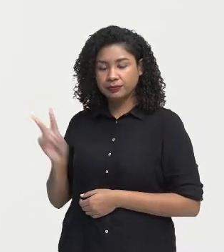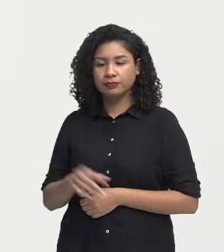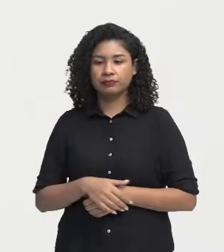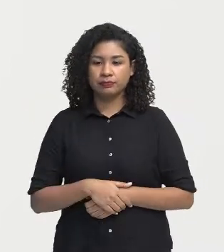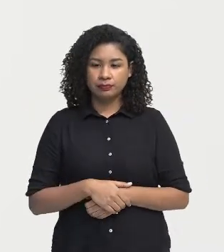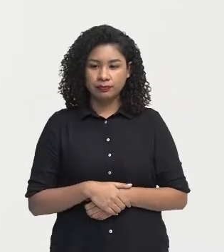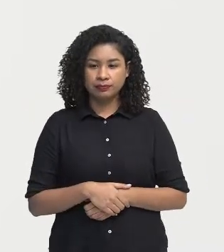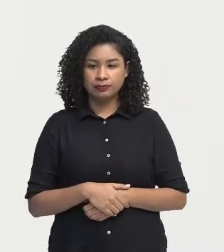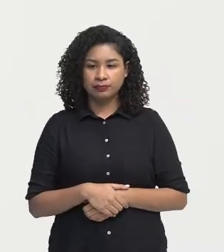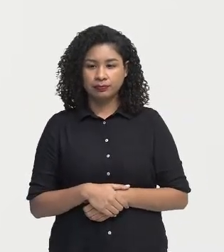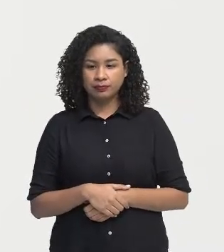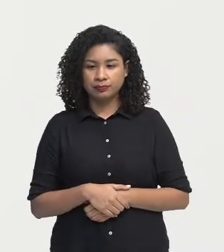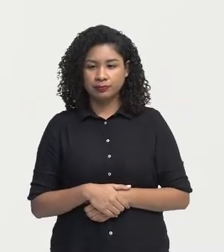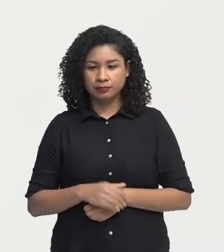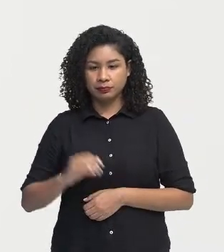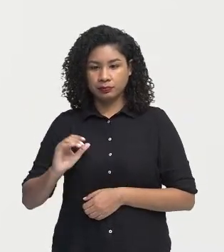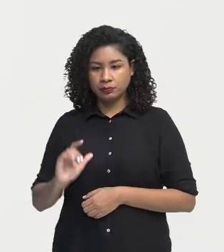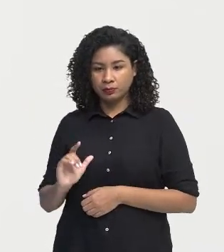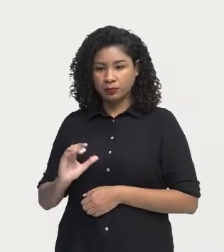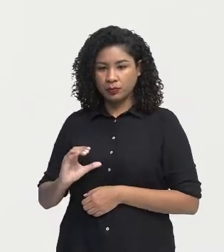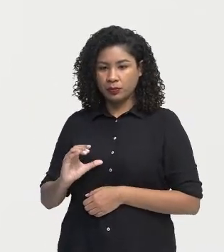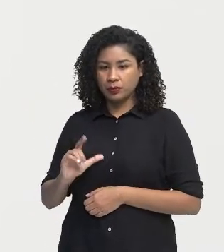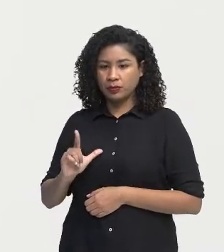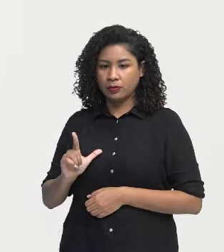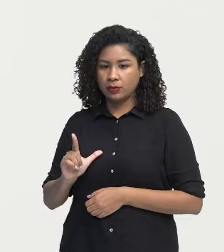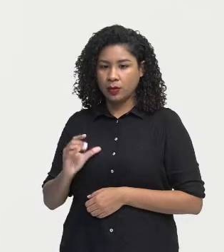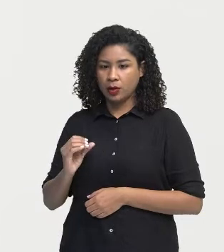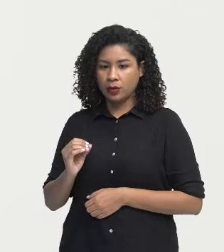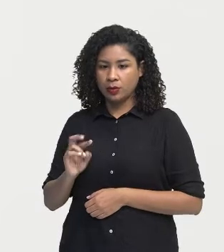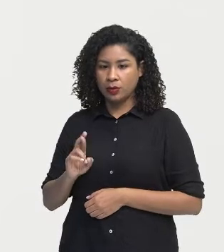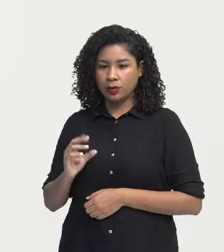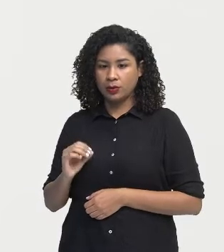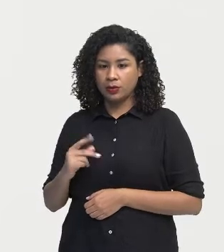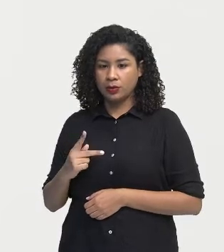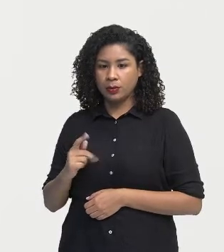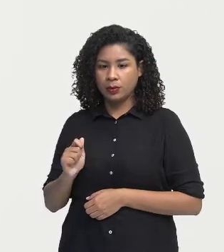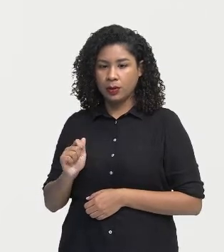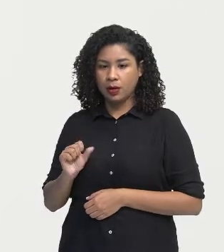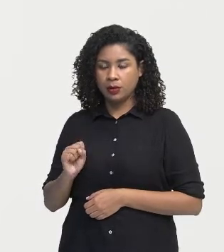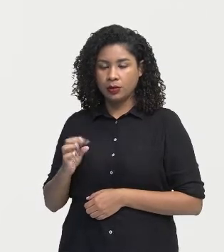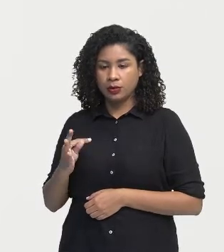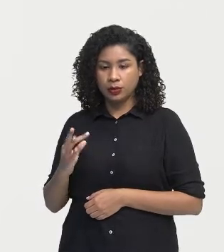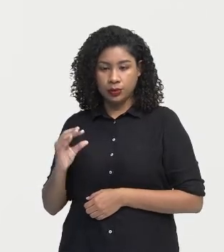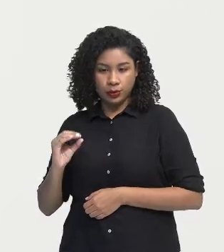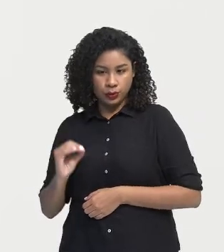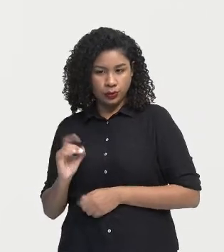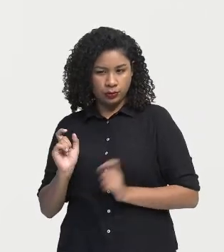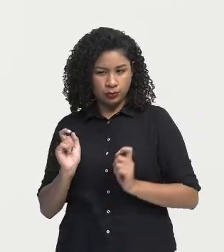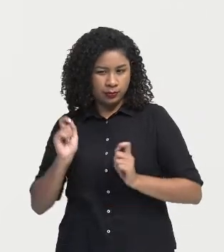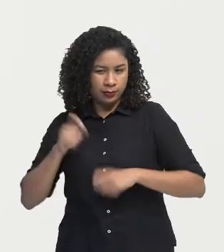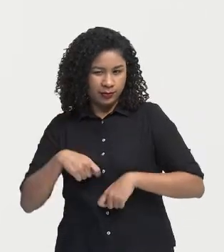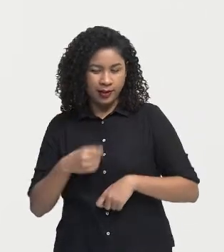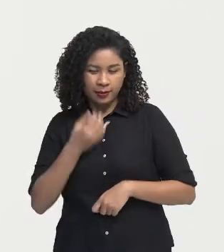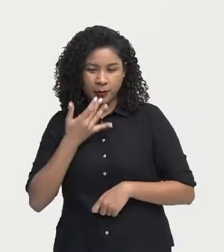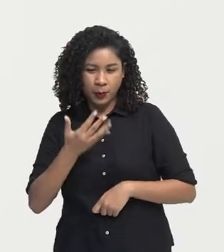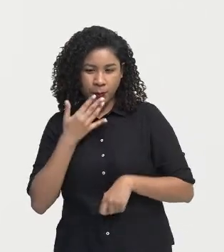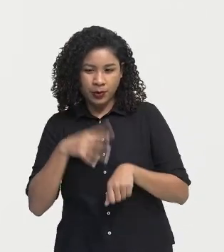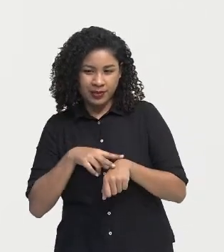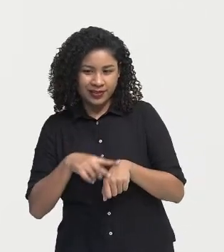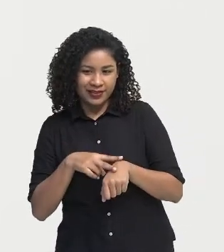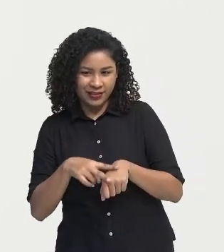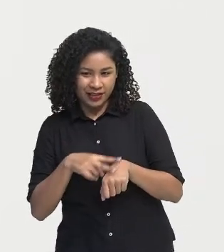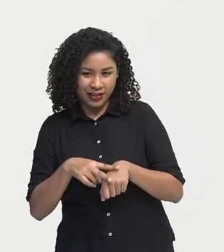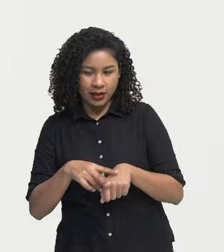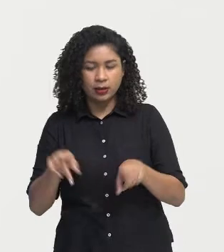ali a clorofila, que vai dar pigmentação verde no tecido vegetal. Além disso, né, ela tem uma estrutura aqui, ó, que